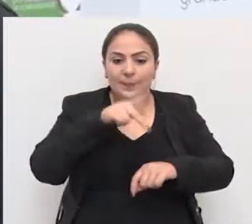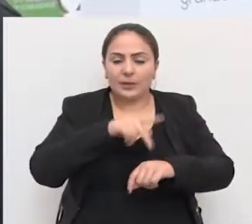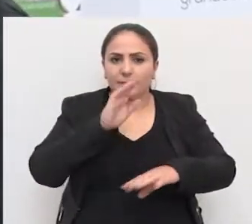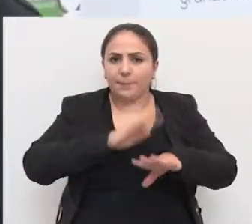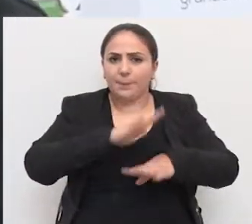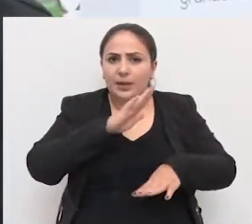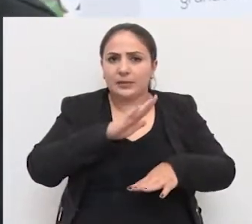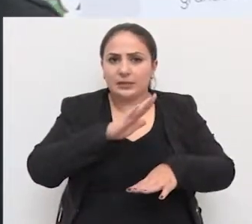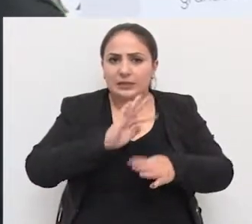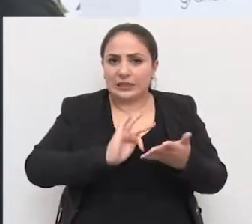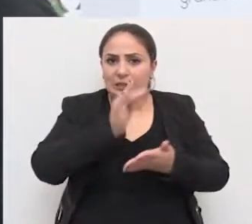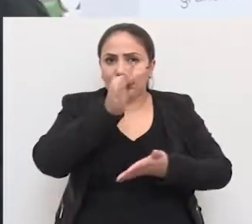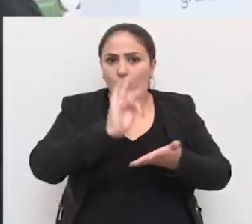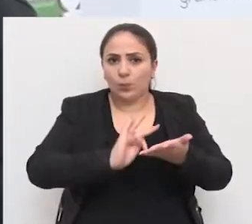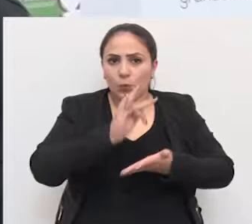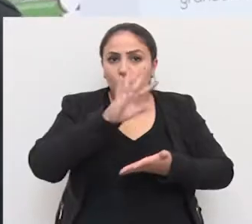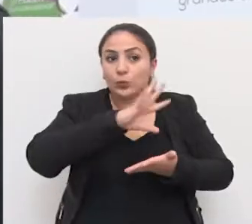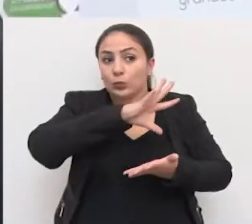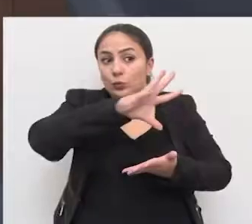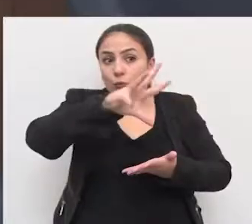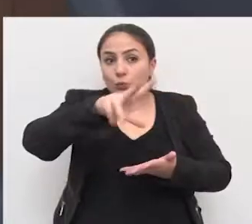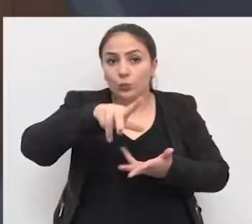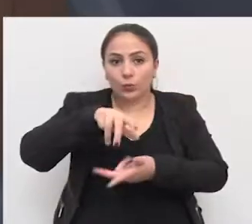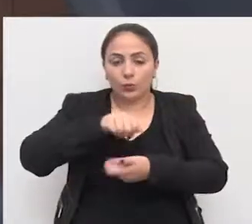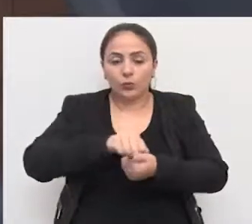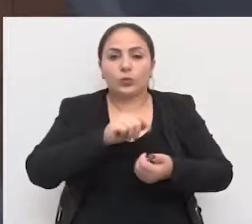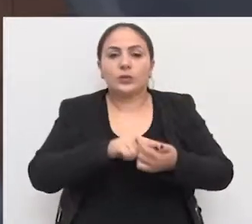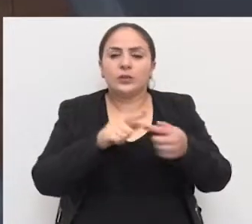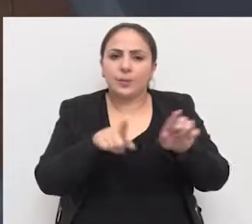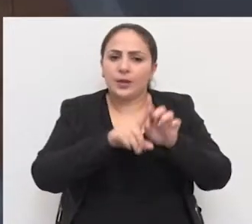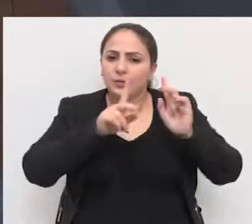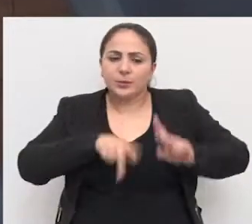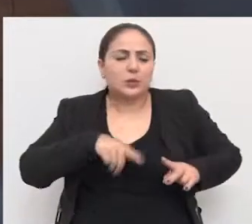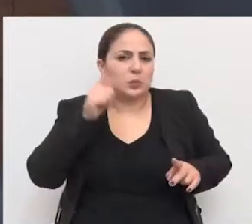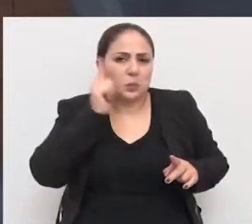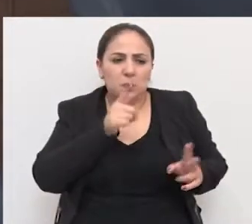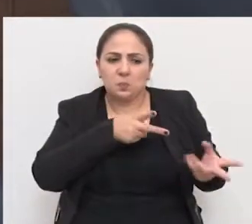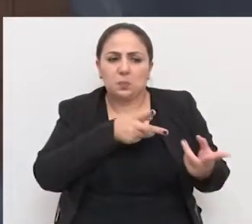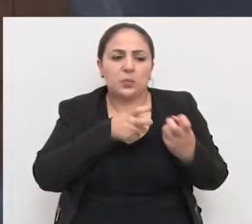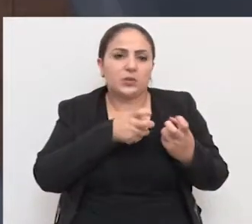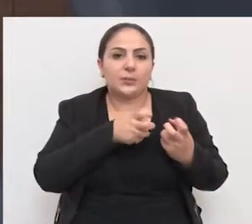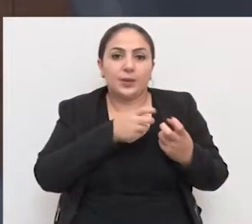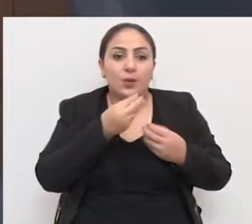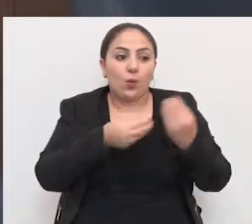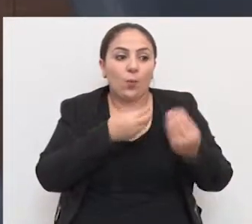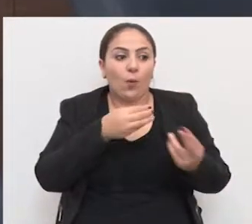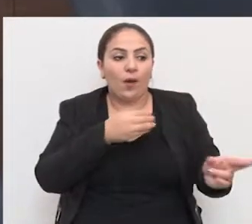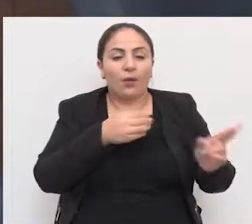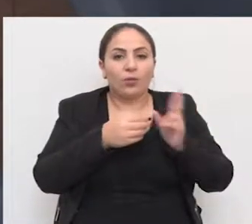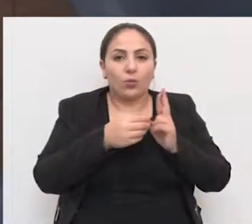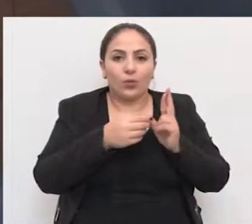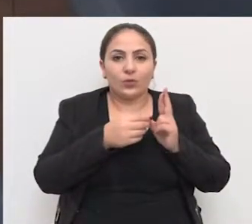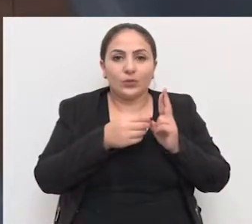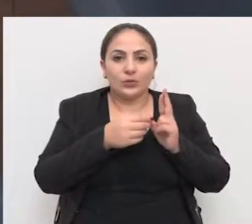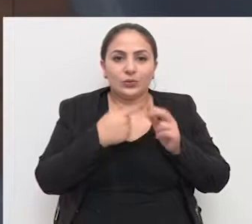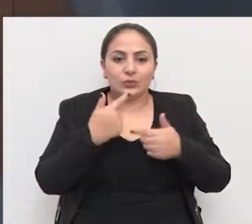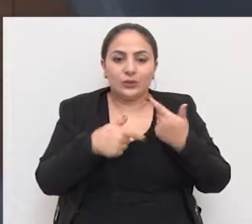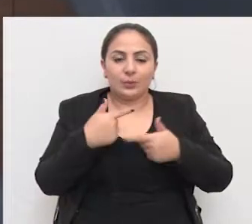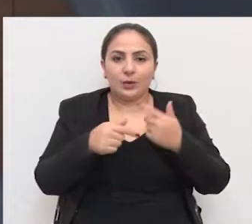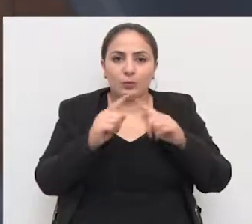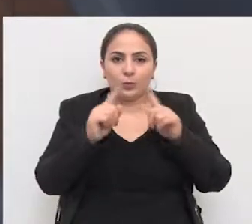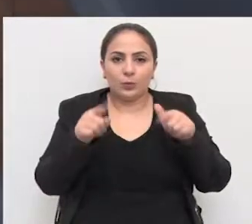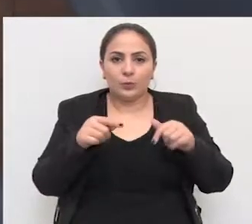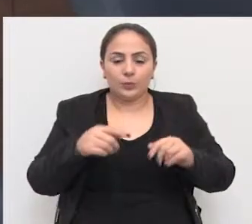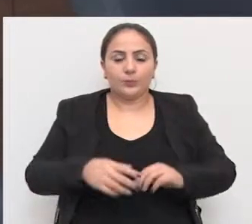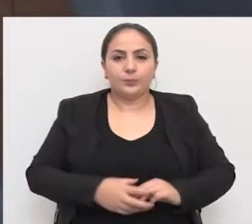países com a maior carga tributária do mundo e que os contribuintes não conseguem perceber uma retribuição na prestação